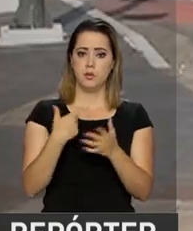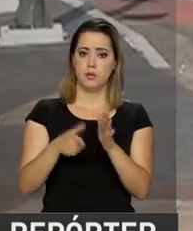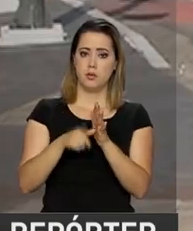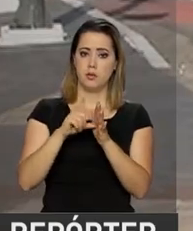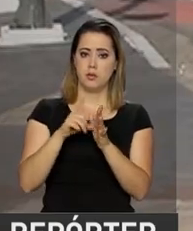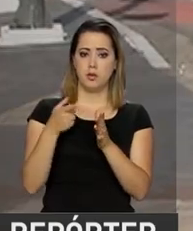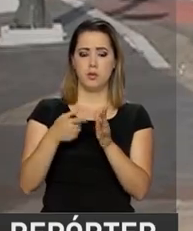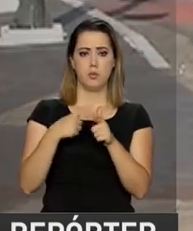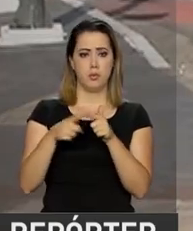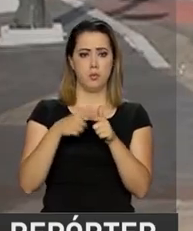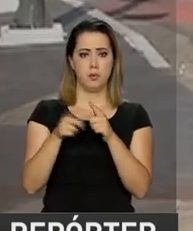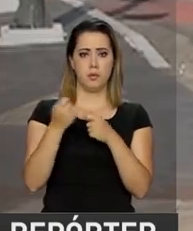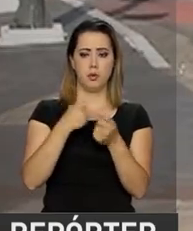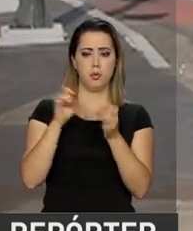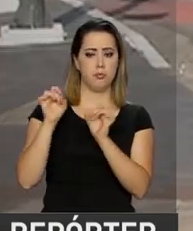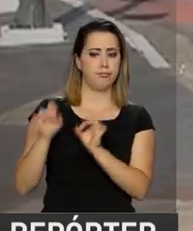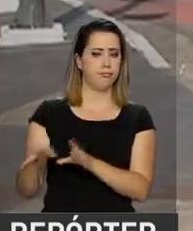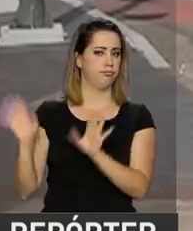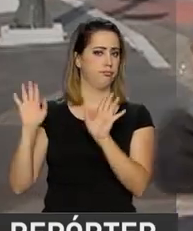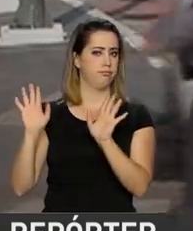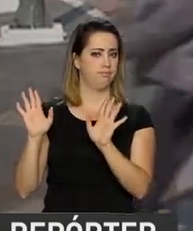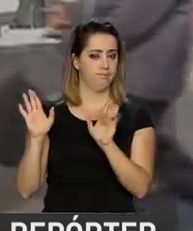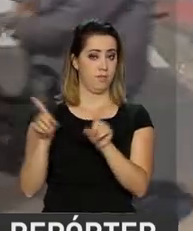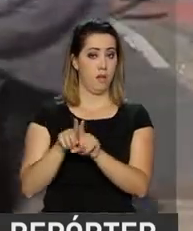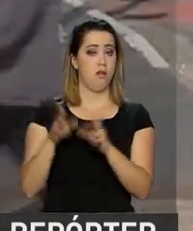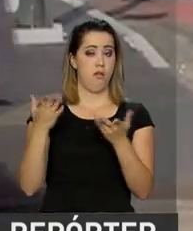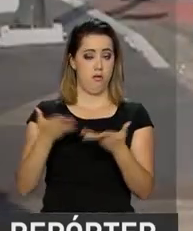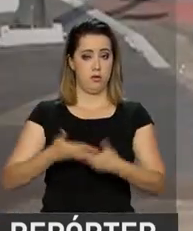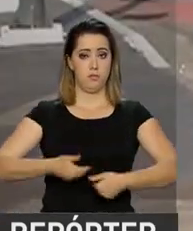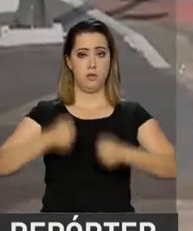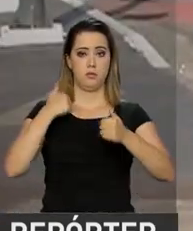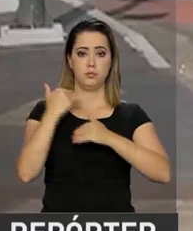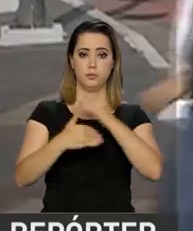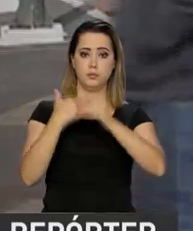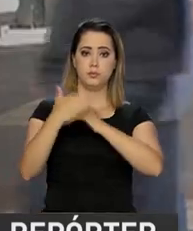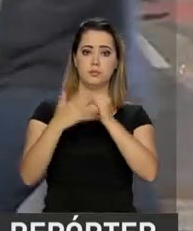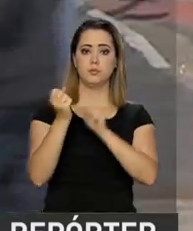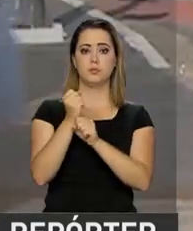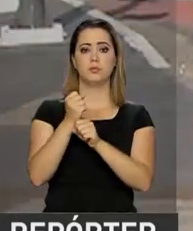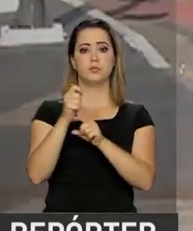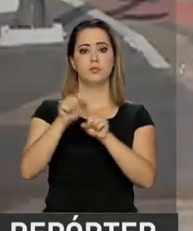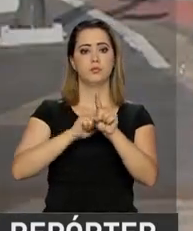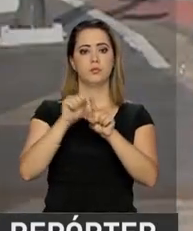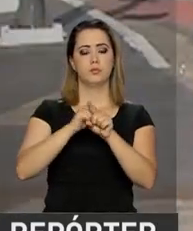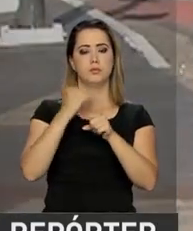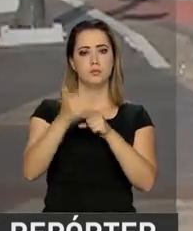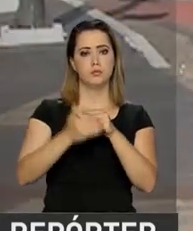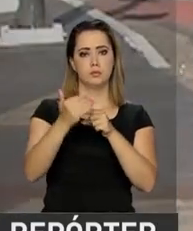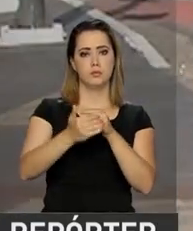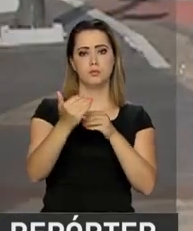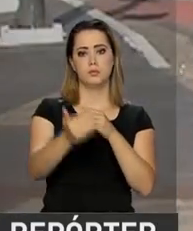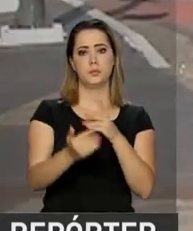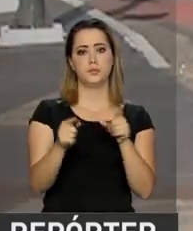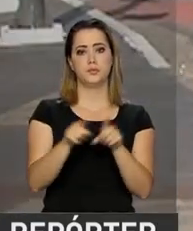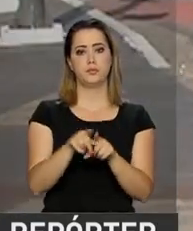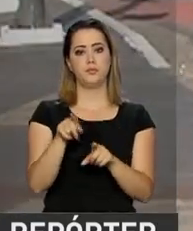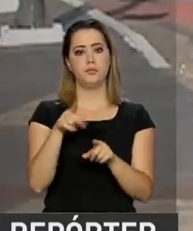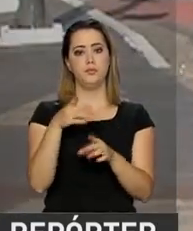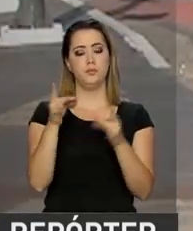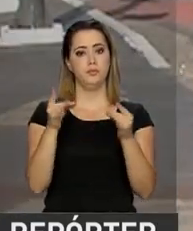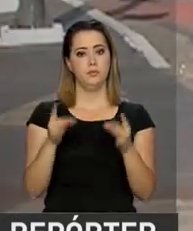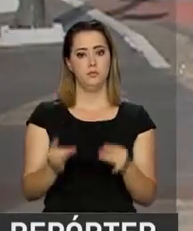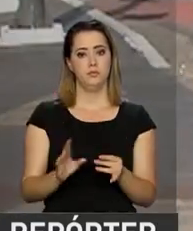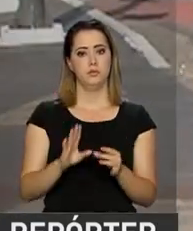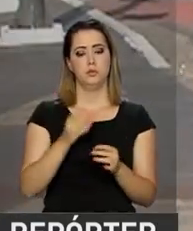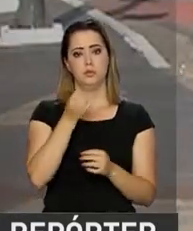ficou para atrás e há perspectivas de uma recuperação gradual ao longo dos próximos meses o presidente do Banco Central destacou